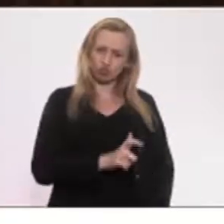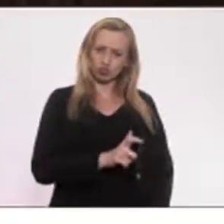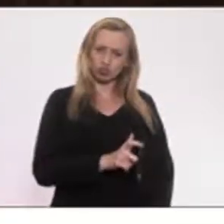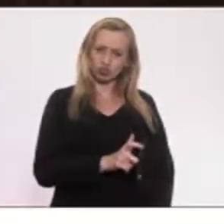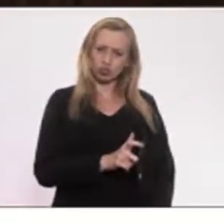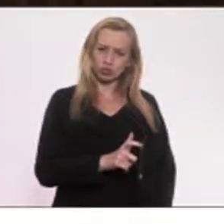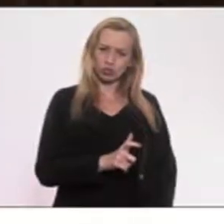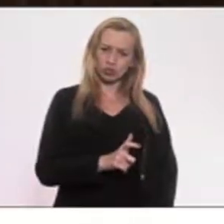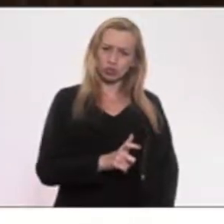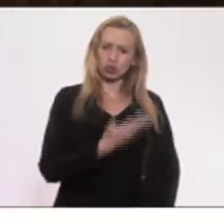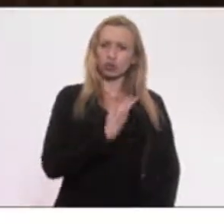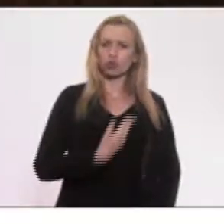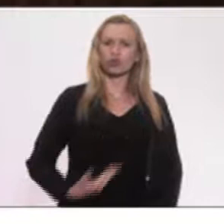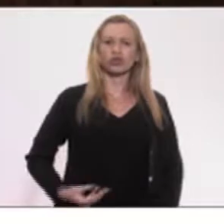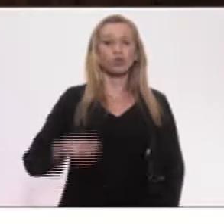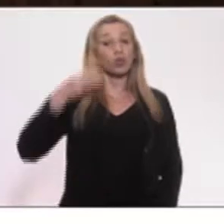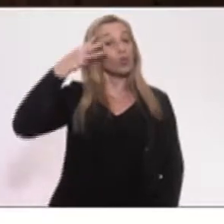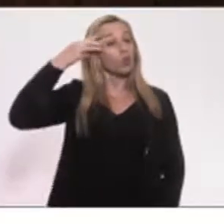Wilson Witzel.